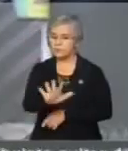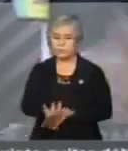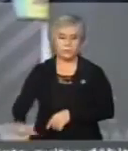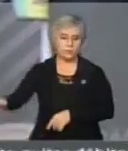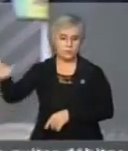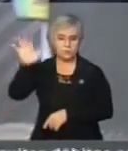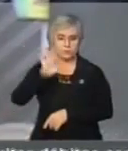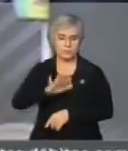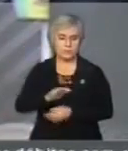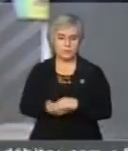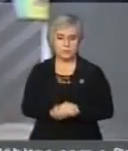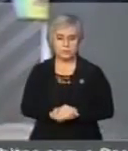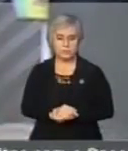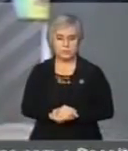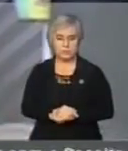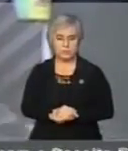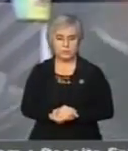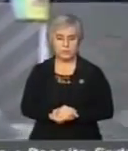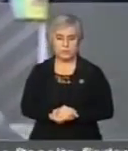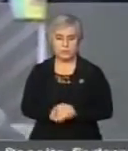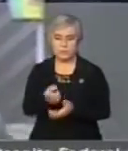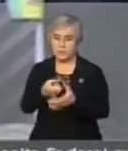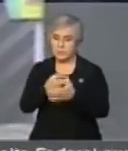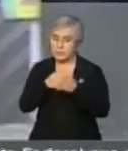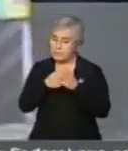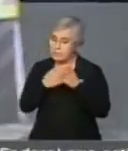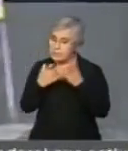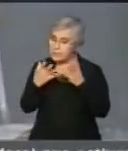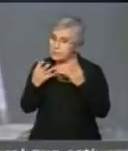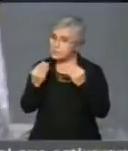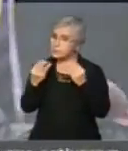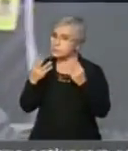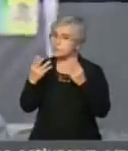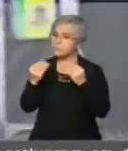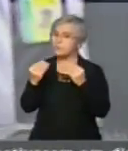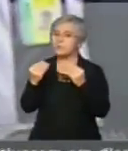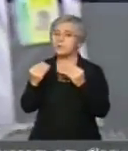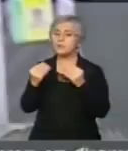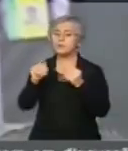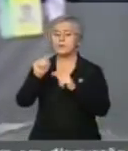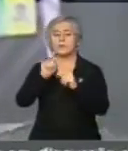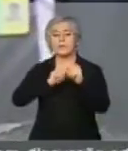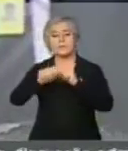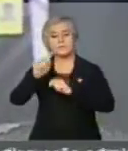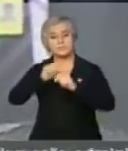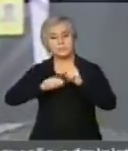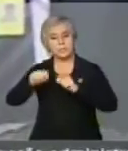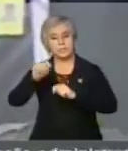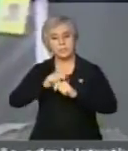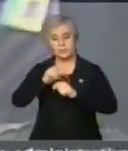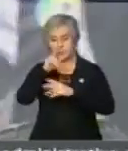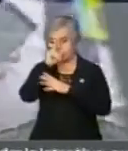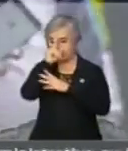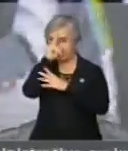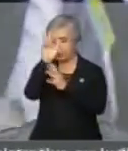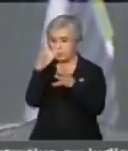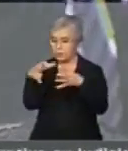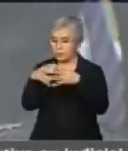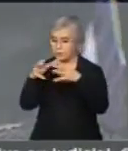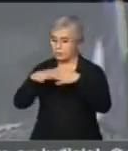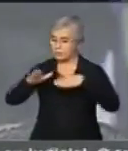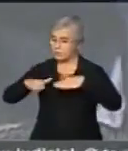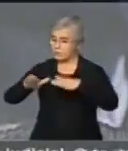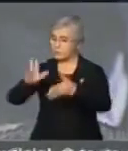que dependem, e dependem muito, de que a economia e de que o fortalecimento desse setor seja